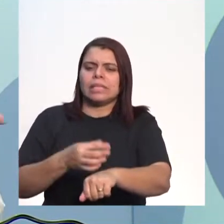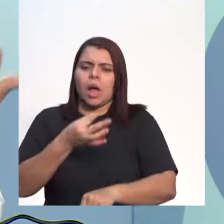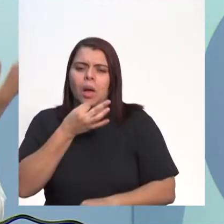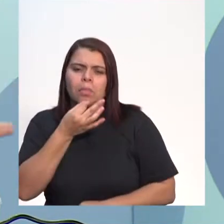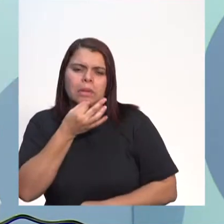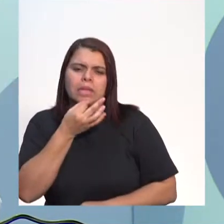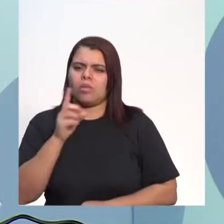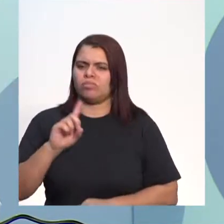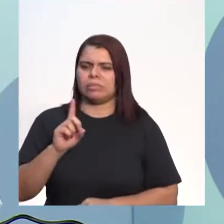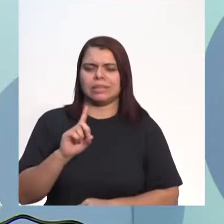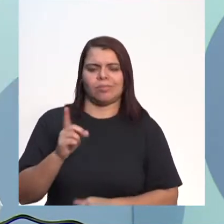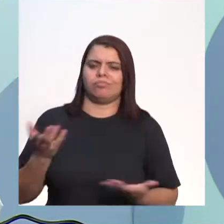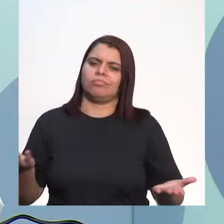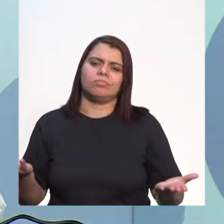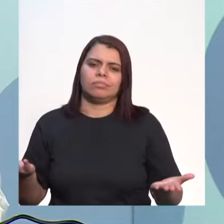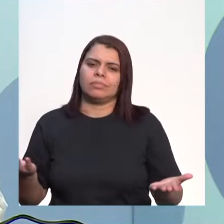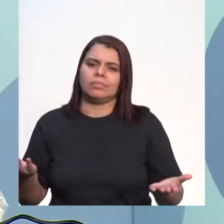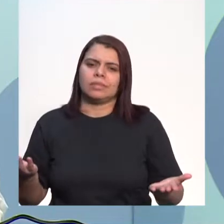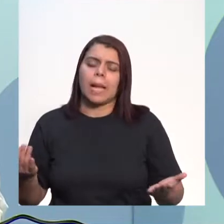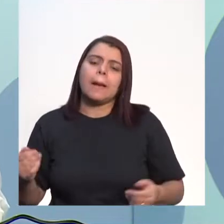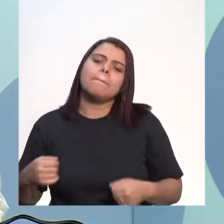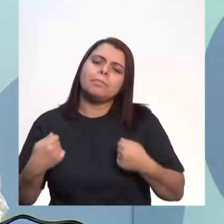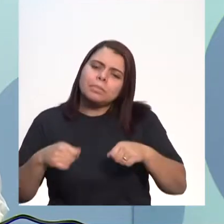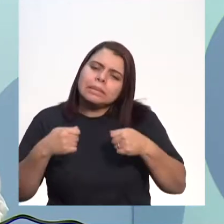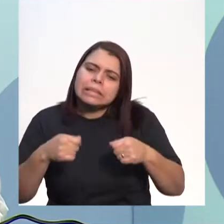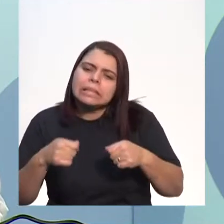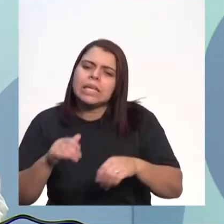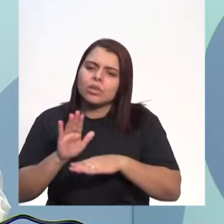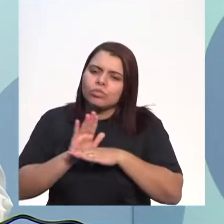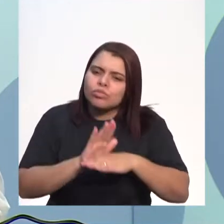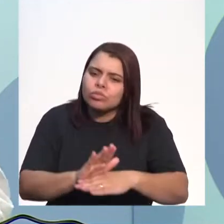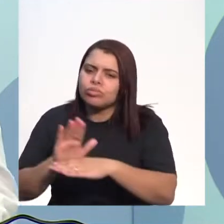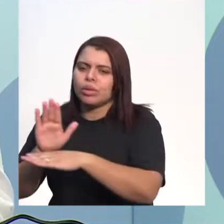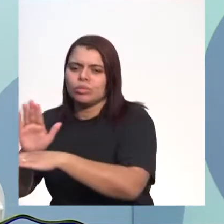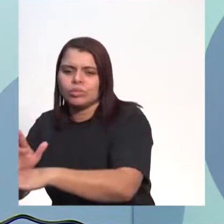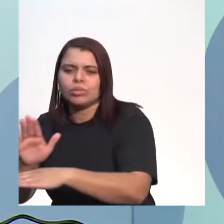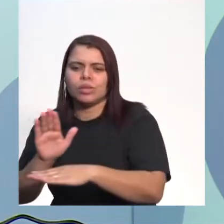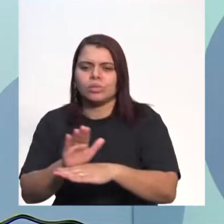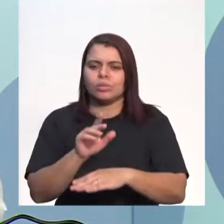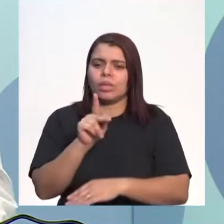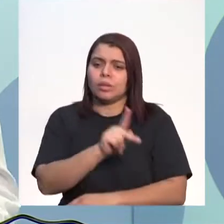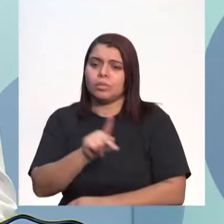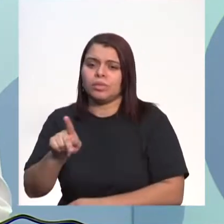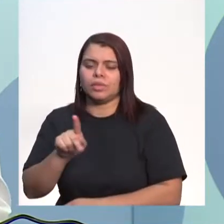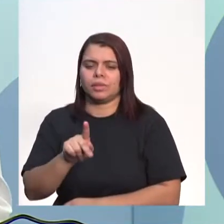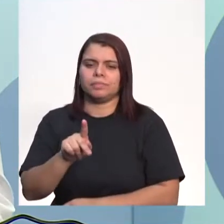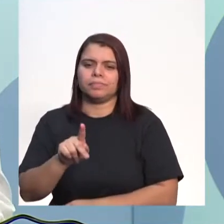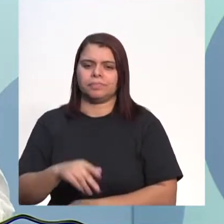habilidades que necessariamente precisam dessa mediação, justamente por aquilo, vou